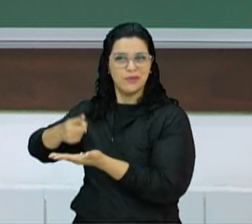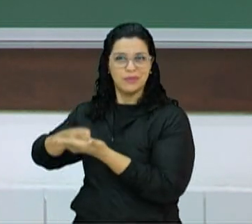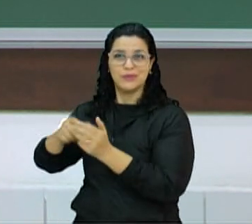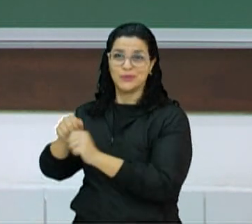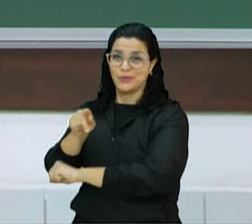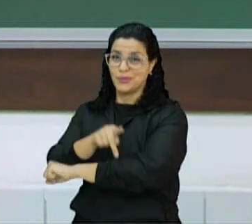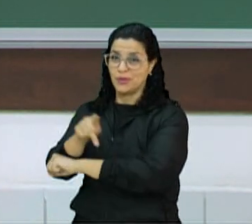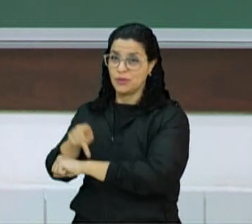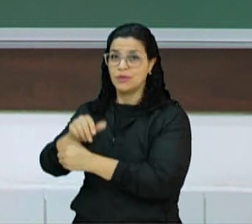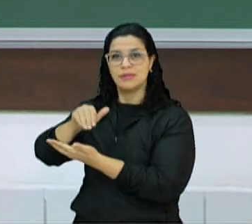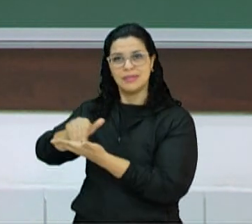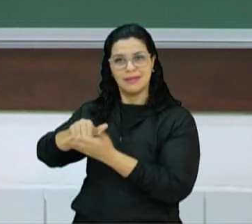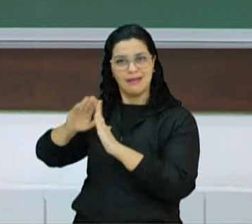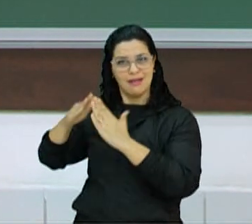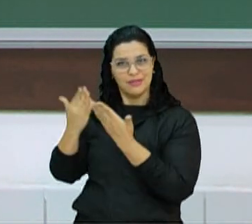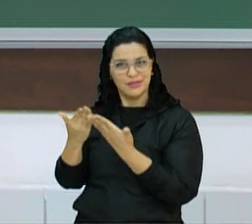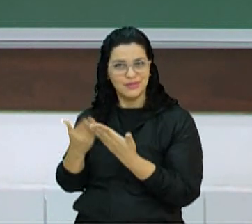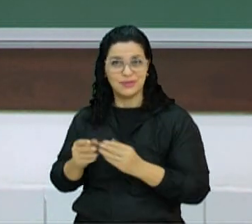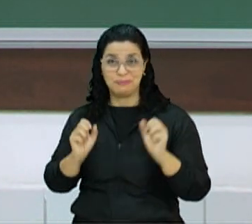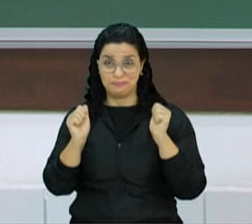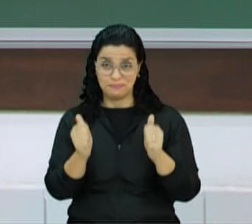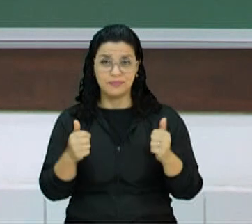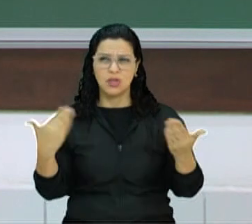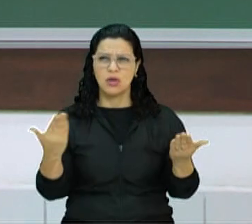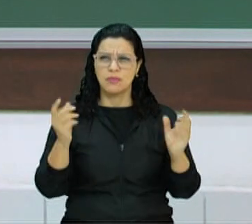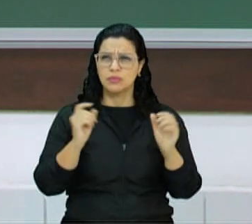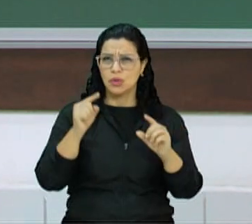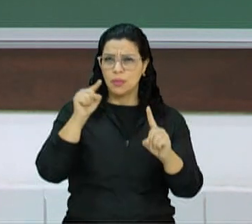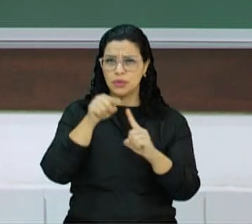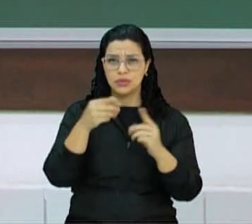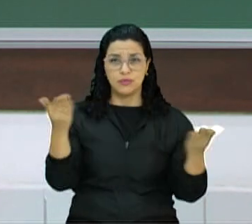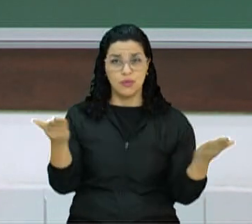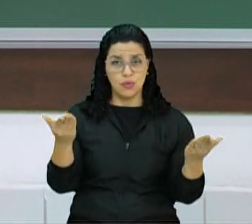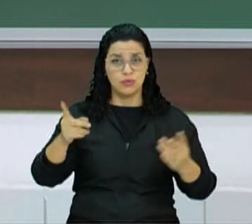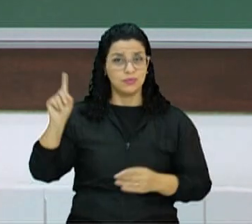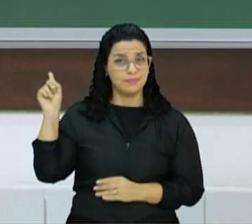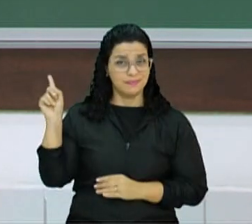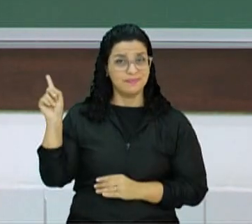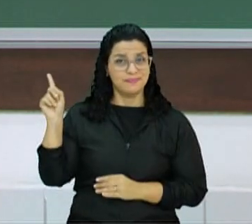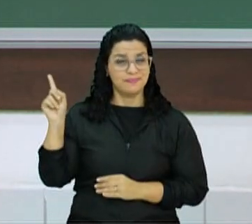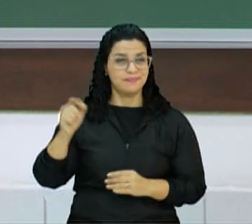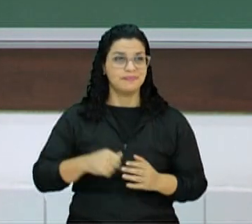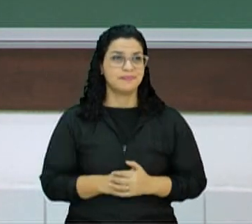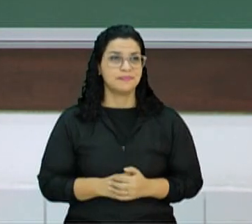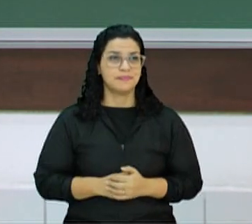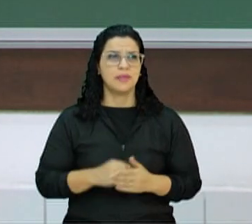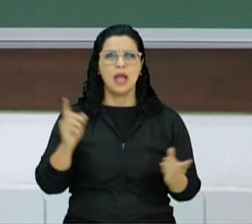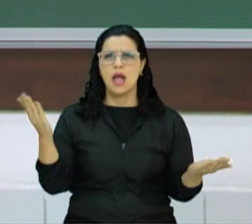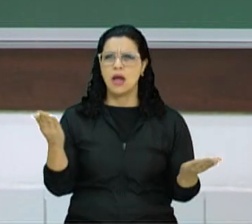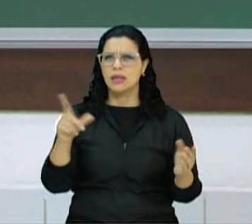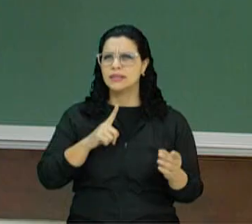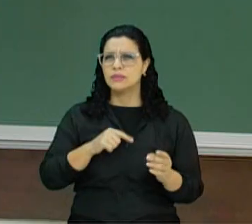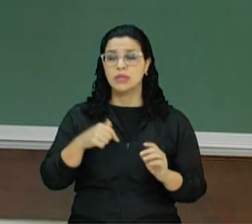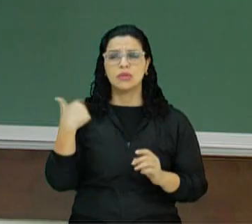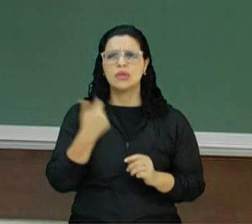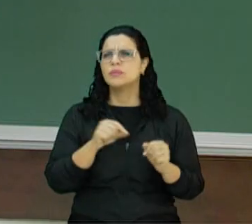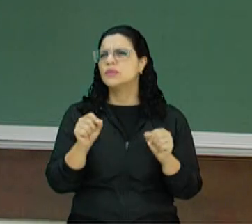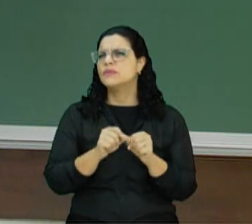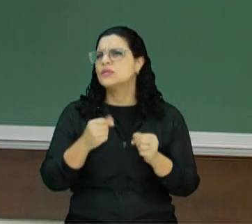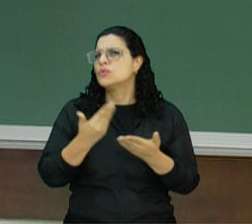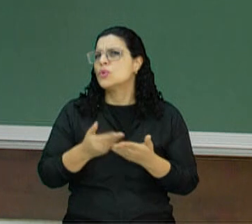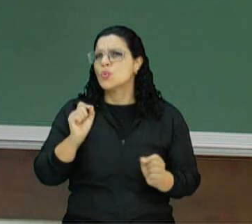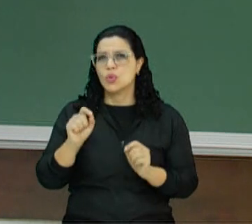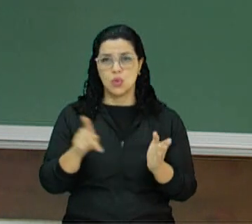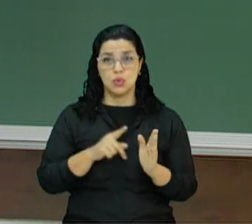na secretaria da sua escola, ok? Vamos para os nossos objetivos da aula de hoje? Olha lá então, o que nós vamos